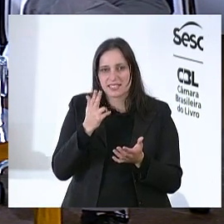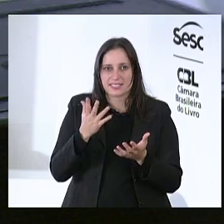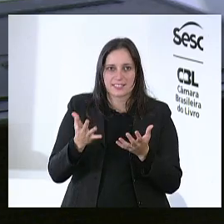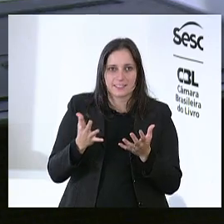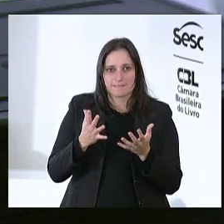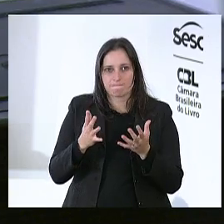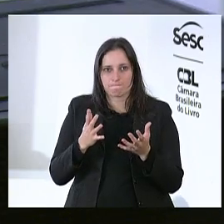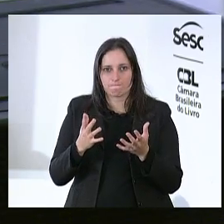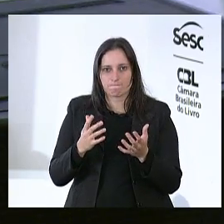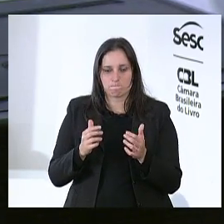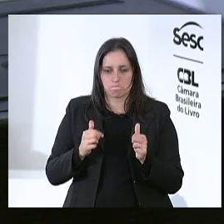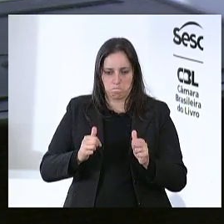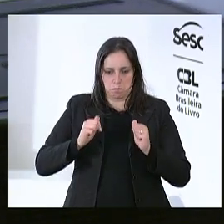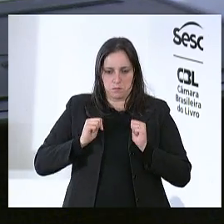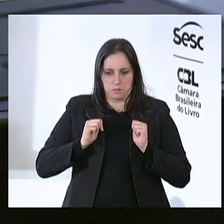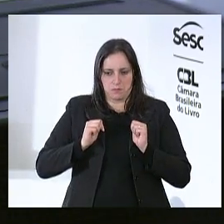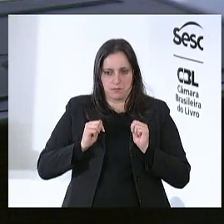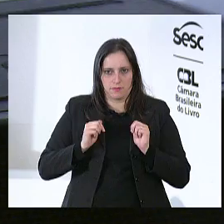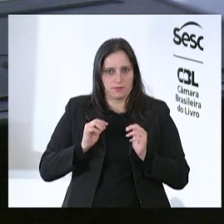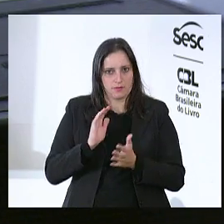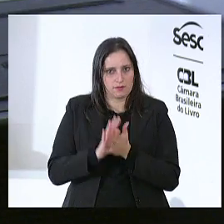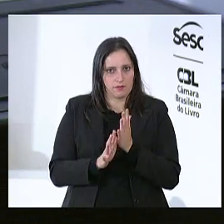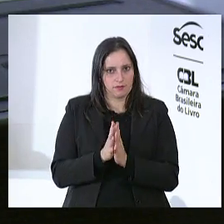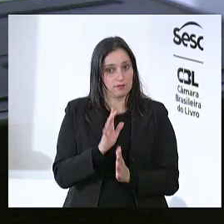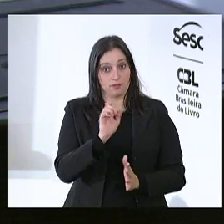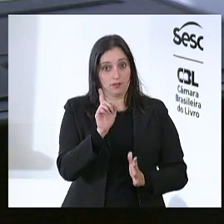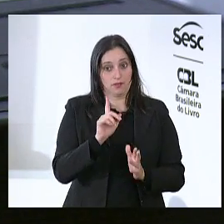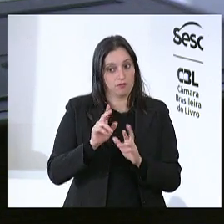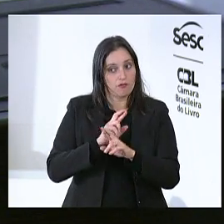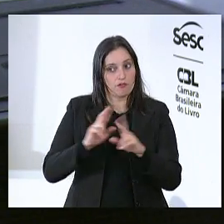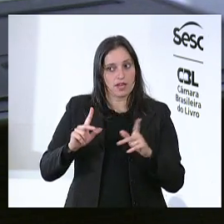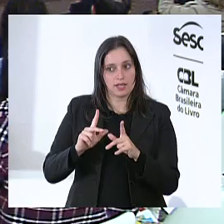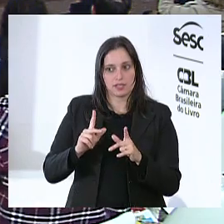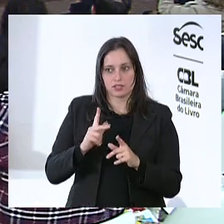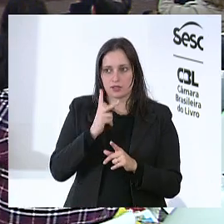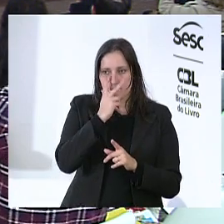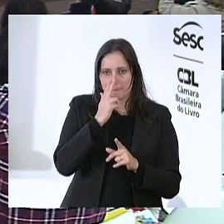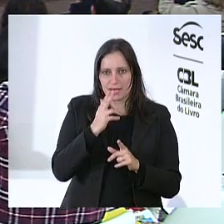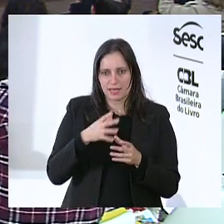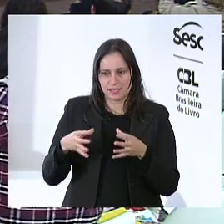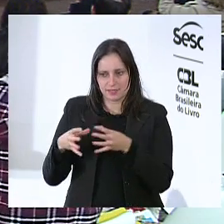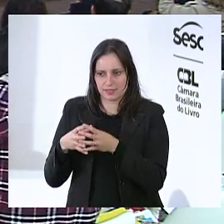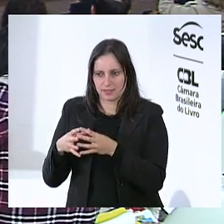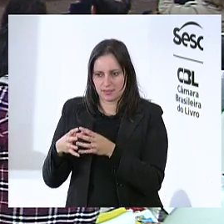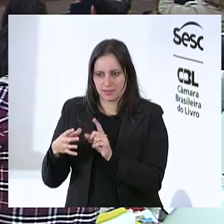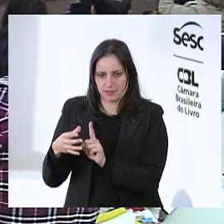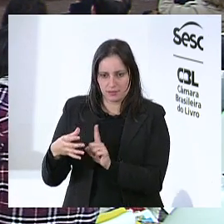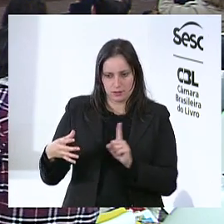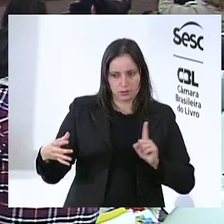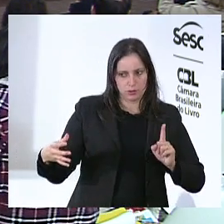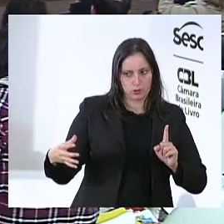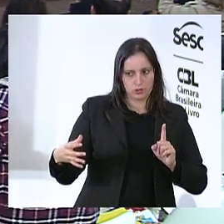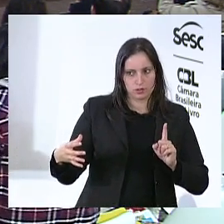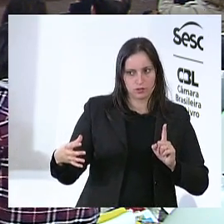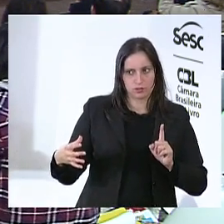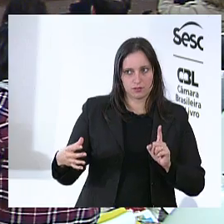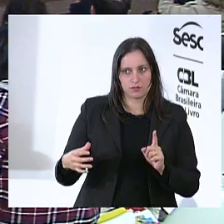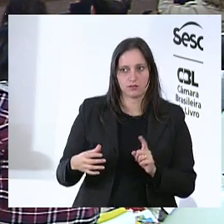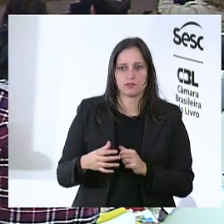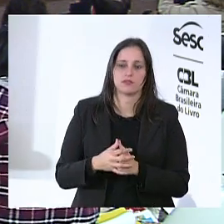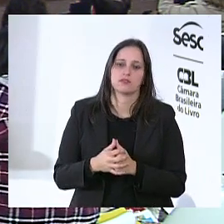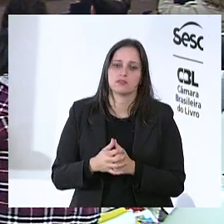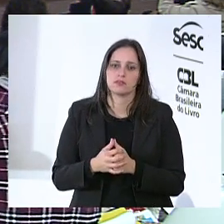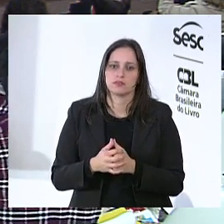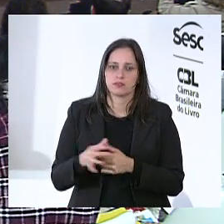distanciamento não é neutralidade, né? Isso é muito importante, né? A gente entender, se você fazer uma análise distanciada de um